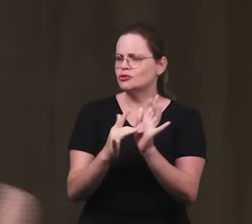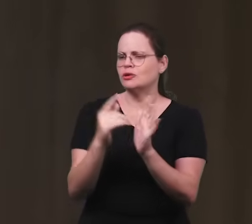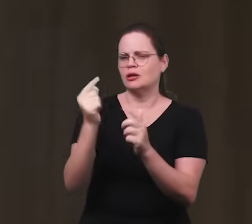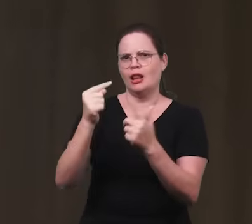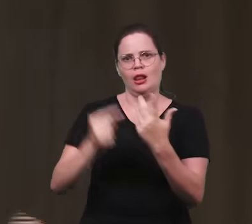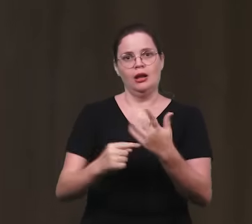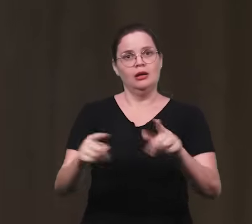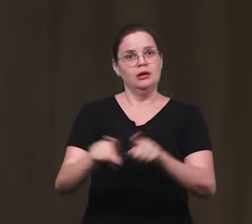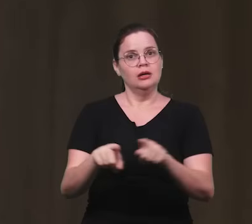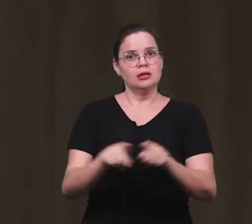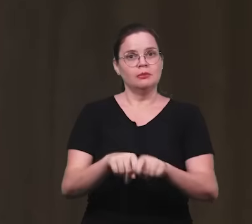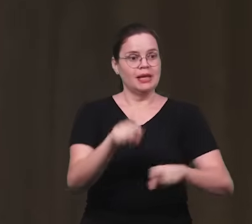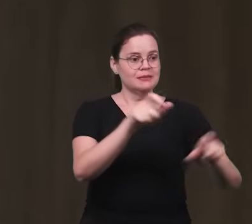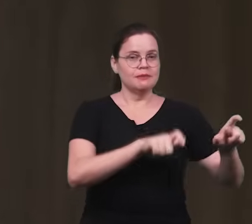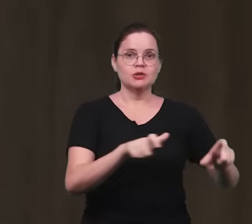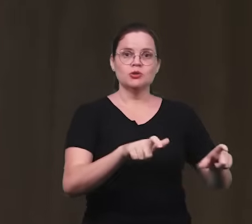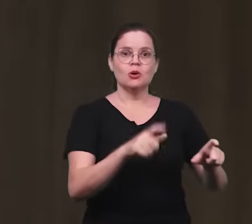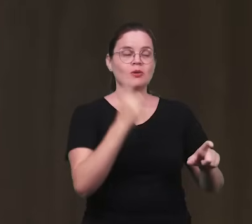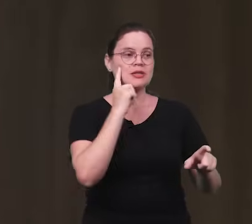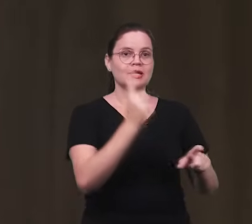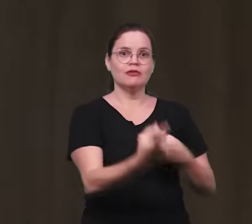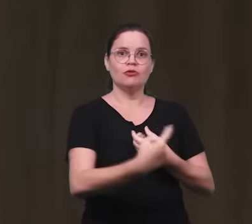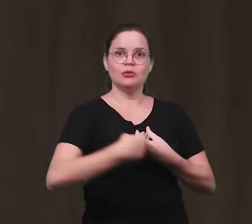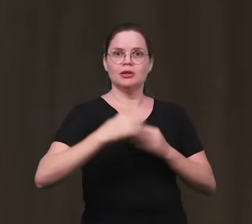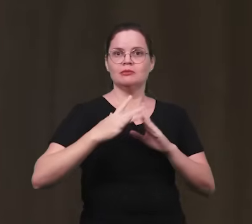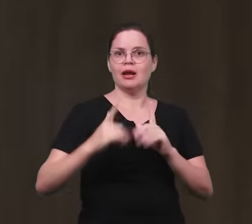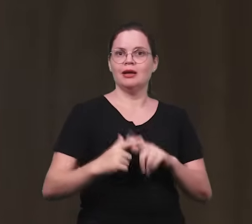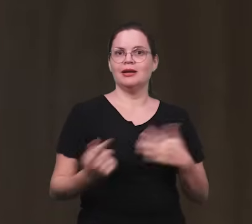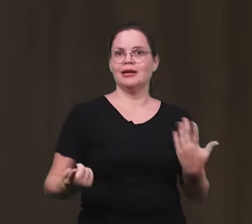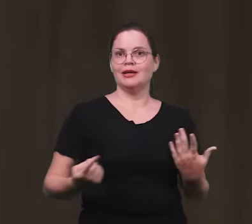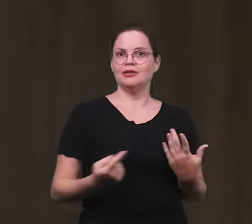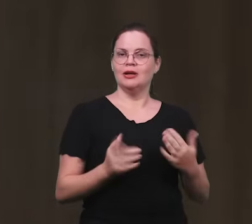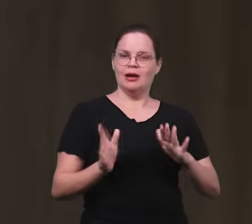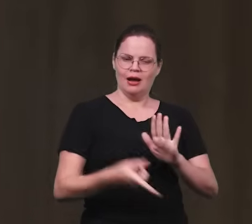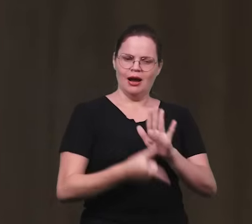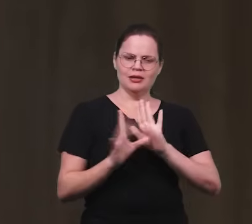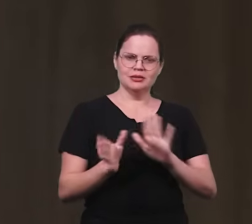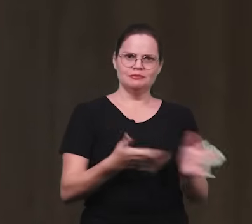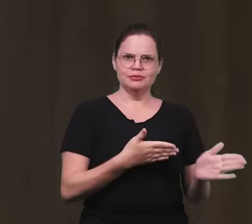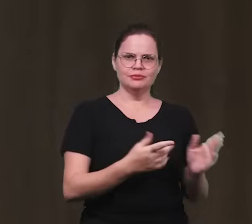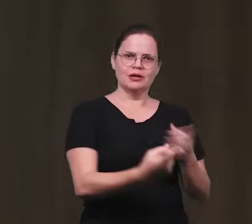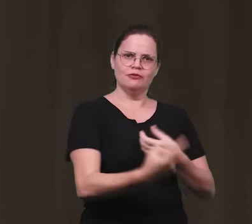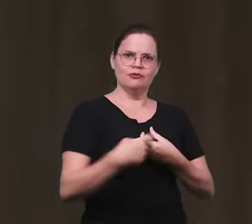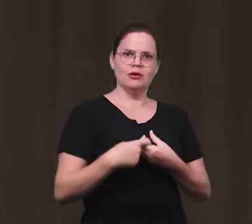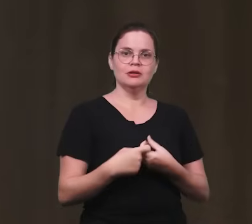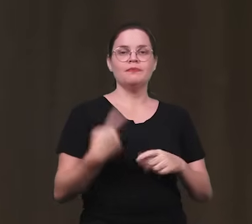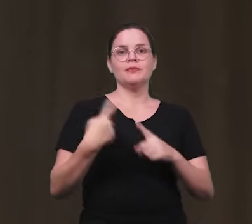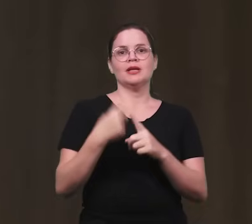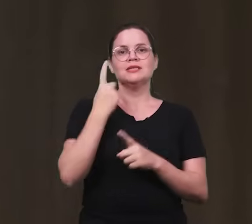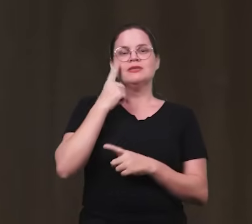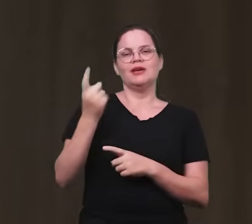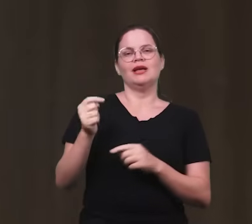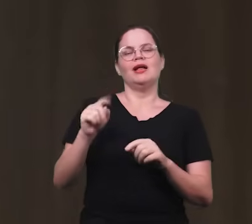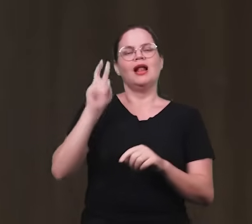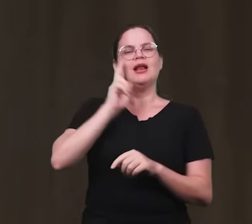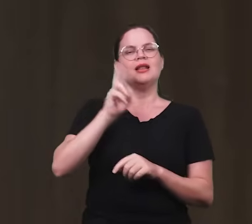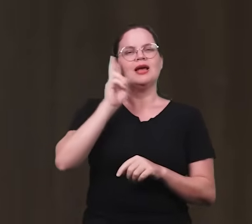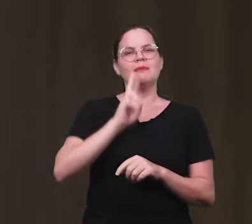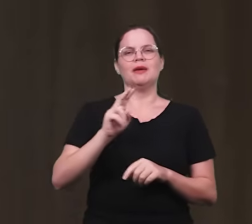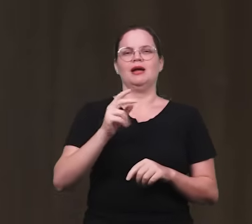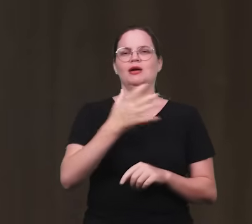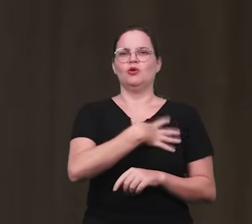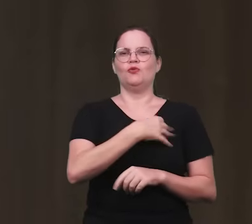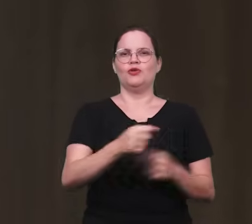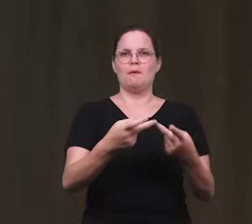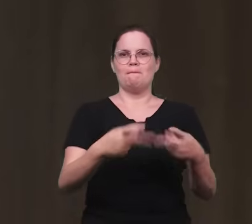acolhendo aqueles que estão retornando à igreja. Quando a gente vê lá a parábola do filho pródigo, né, que o pai recebeu, abraçou, beijou. Então, muitas